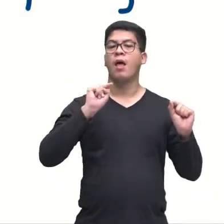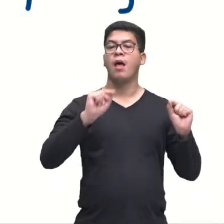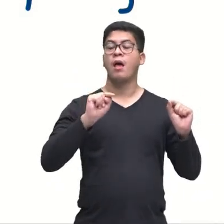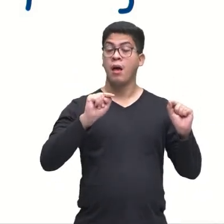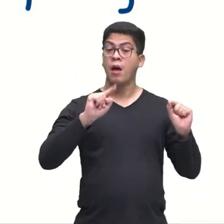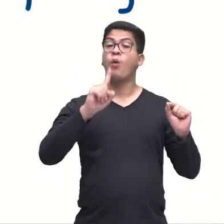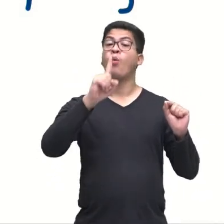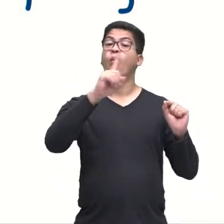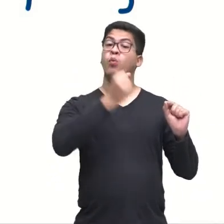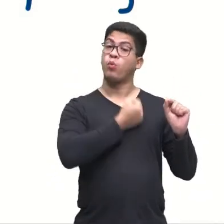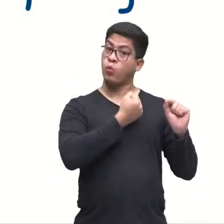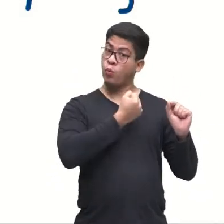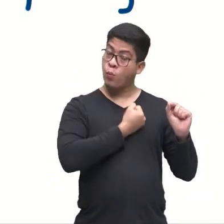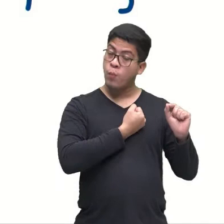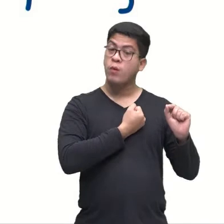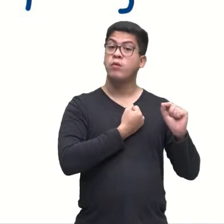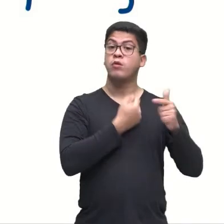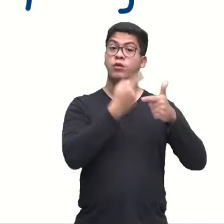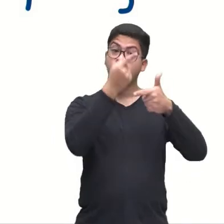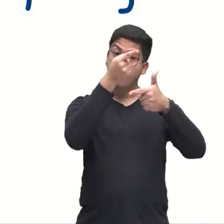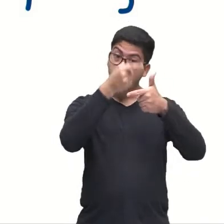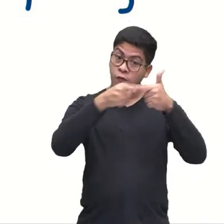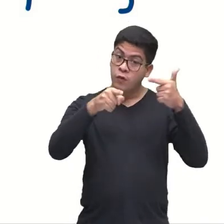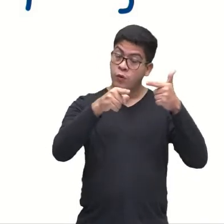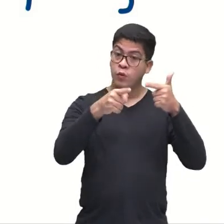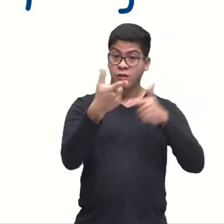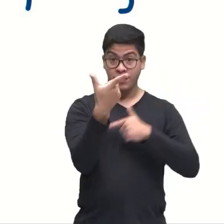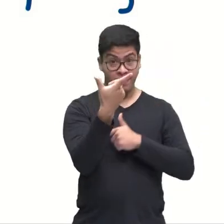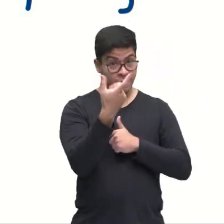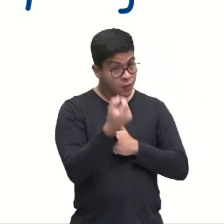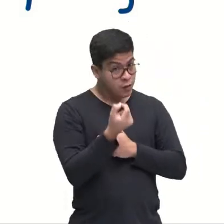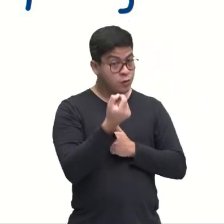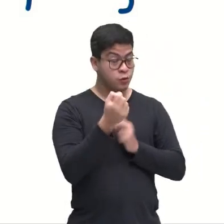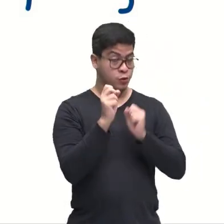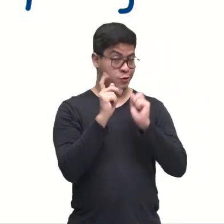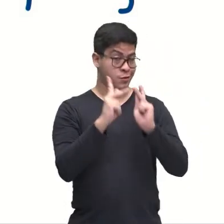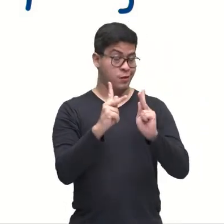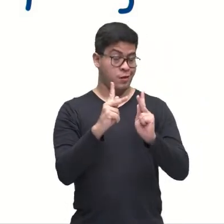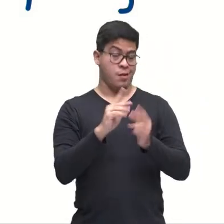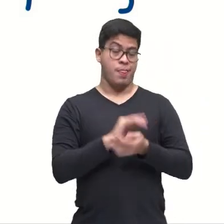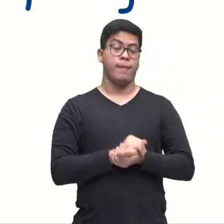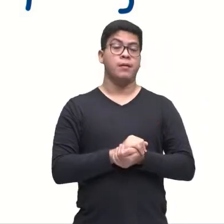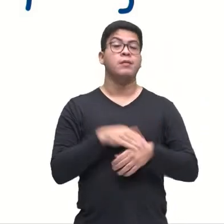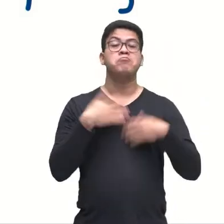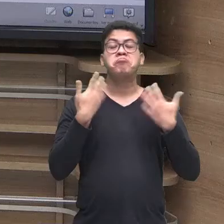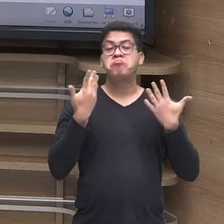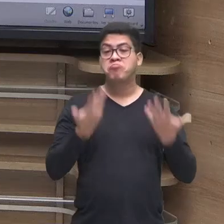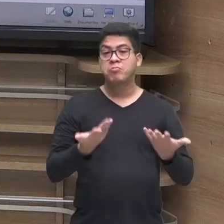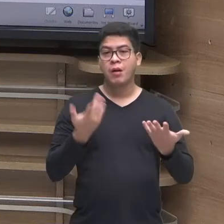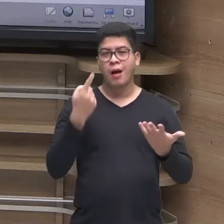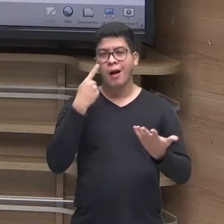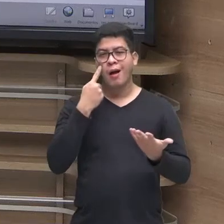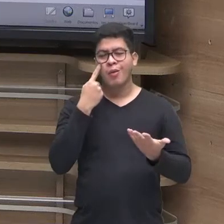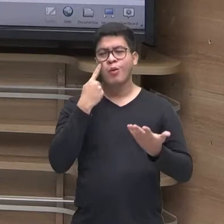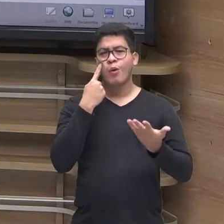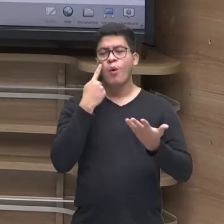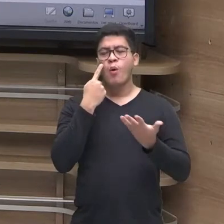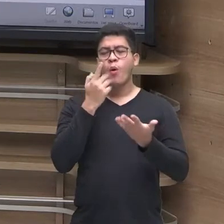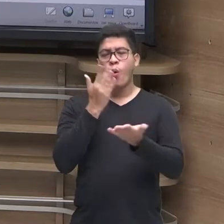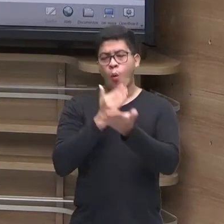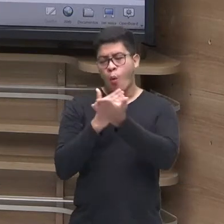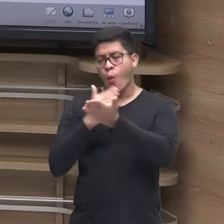os divisores de um número natural, tá? Então, vejam. Comecei decompondo,